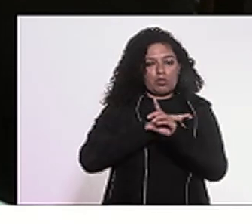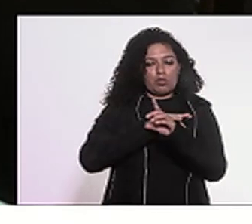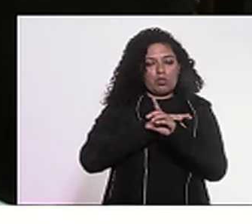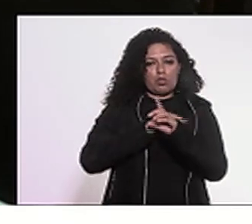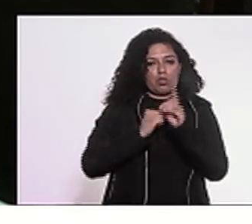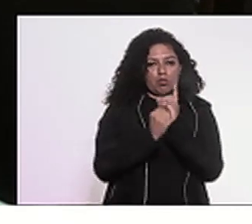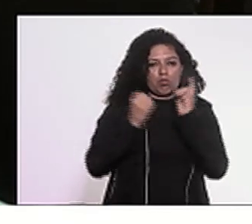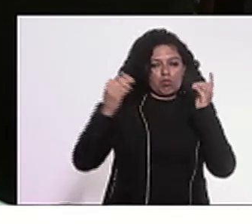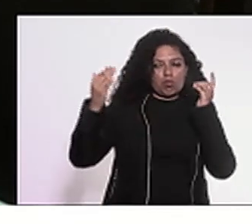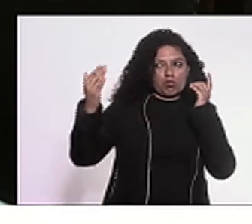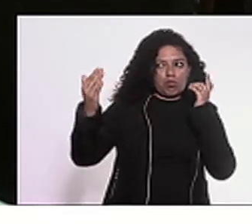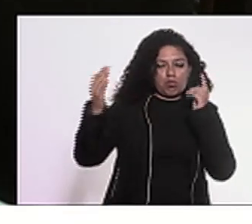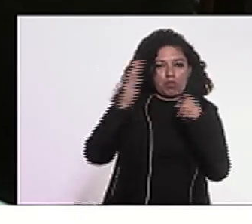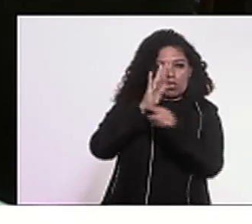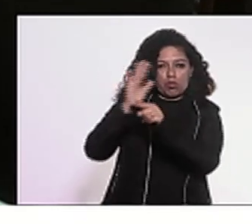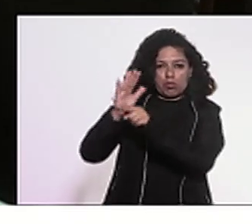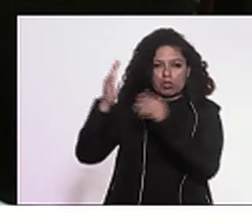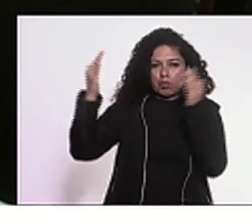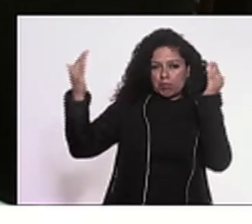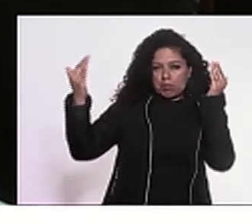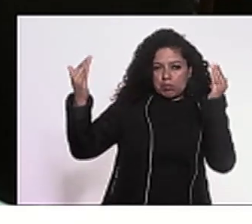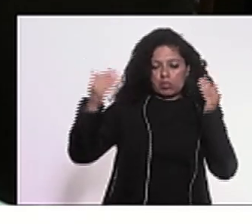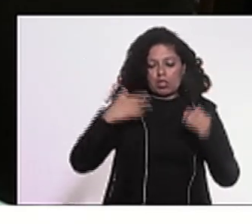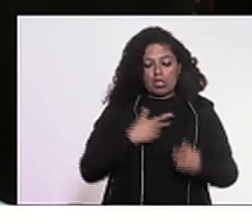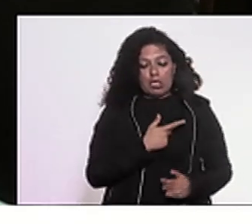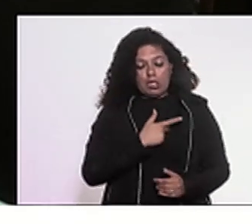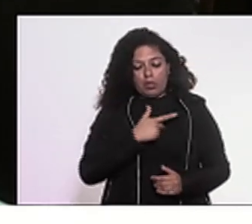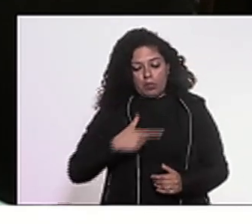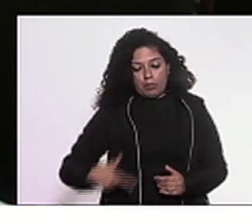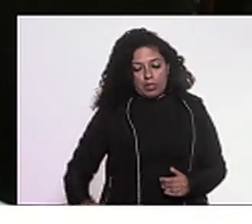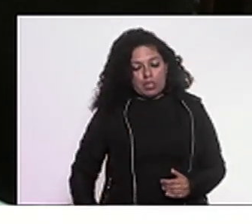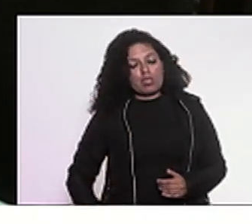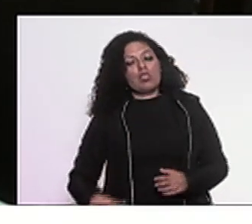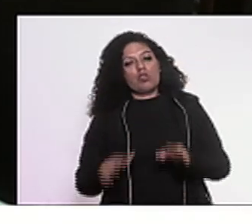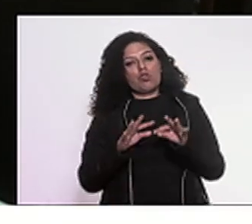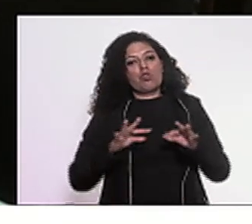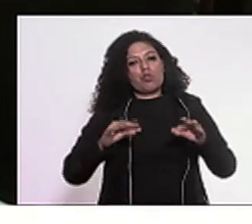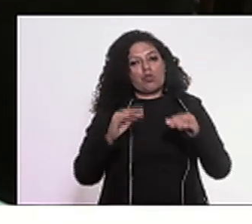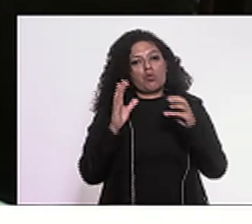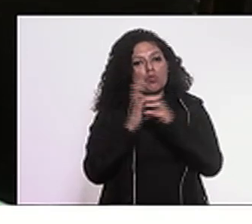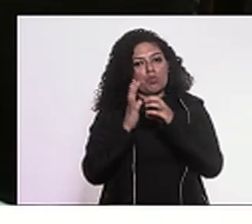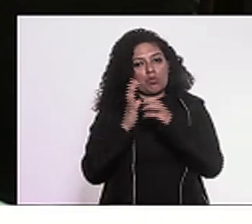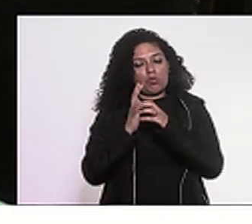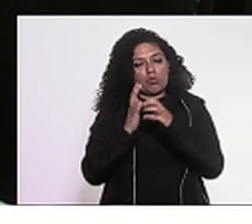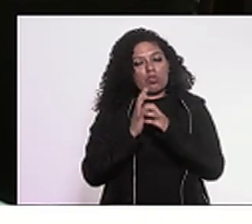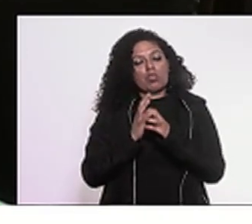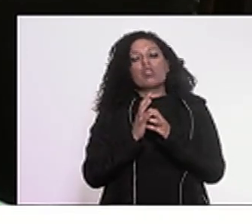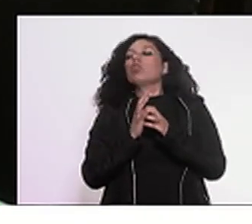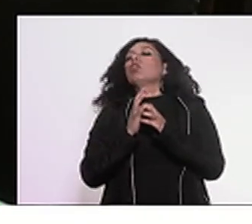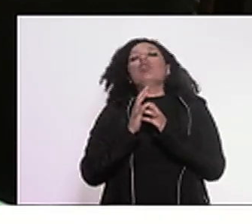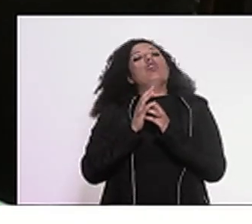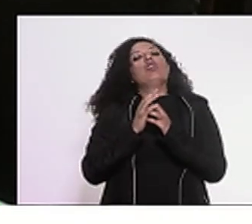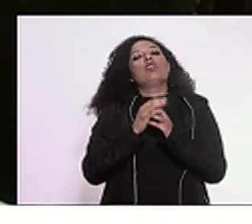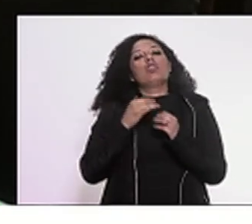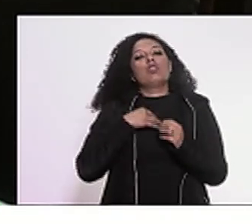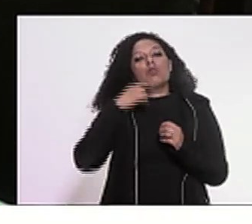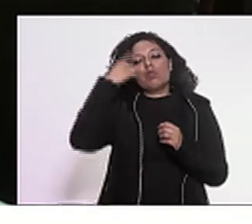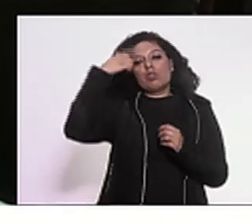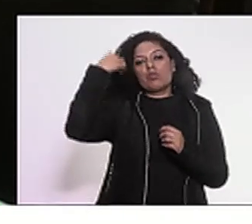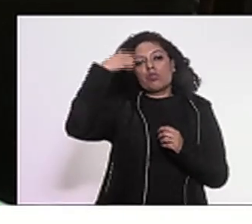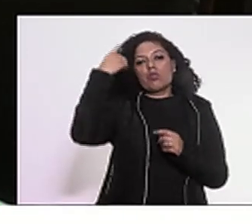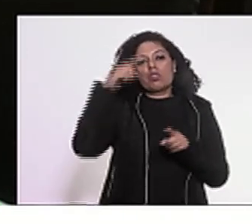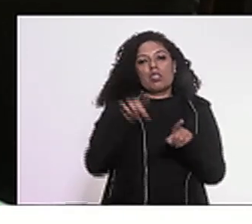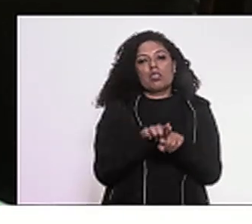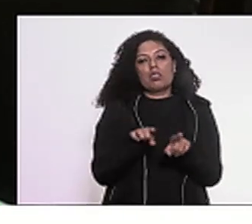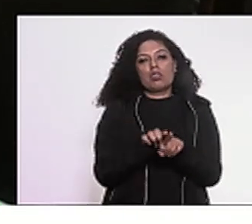IASERJ, presidindo a Associação dos Funcionários e sou advogada também. E eu tenho